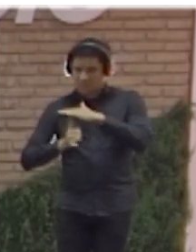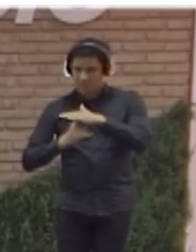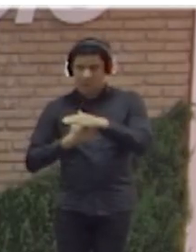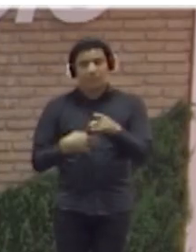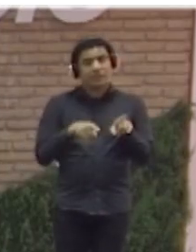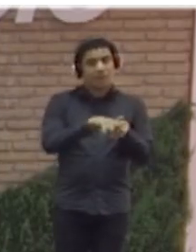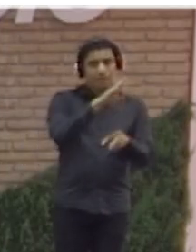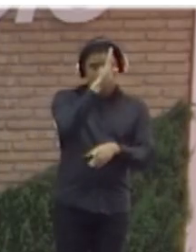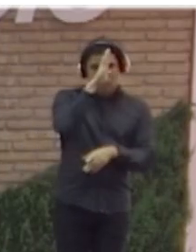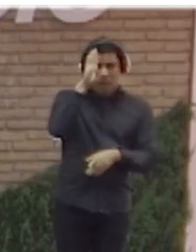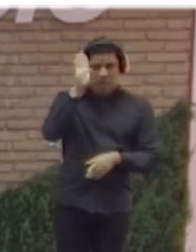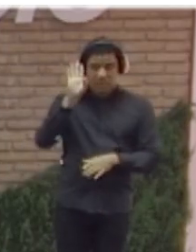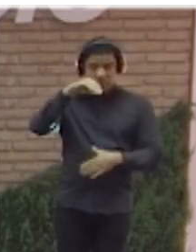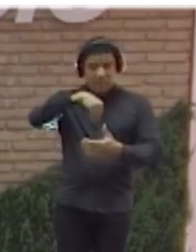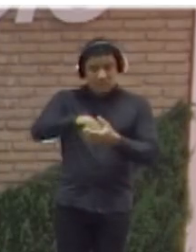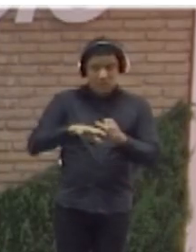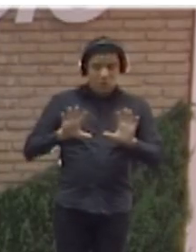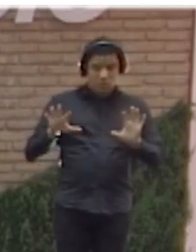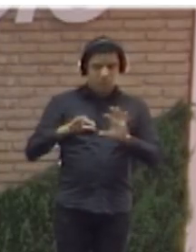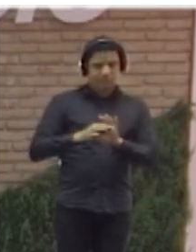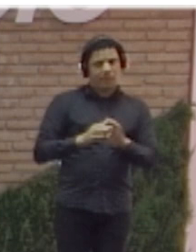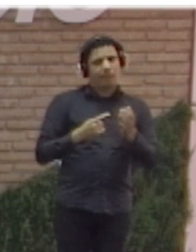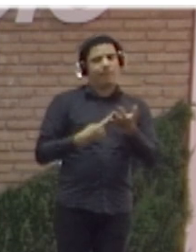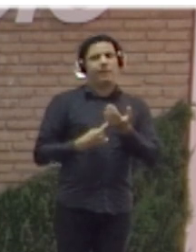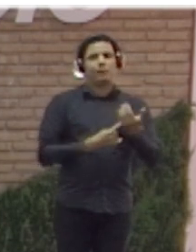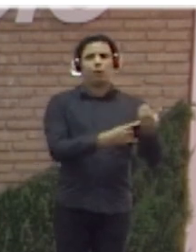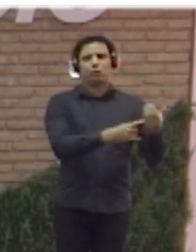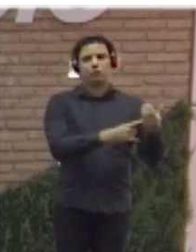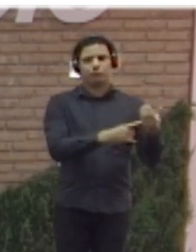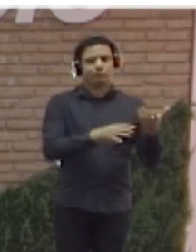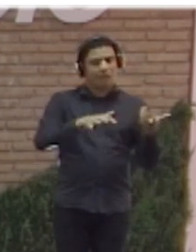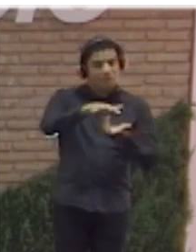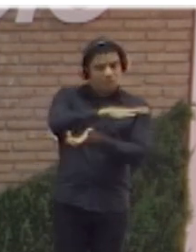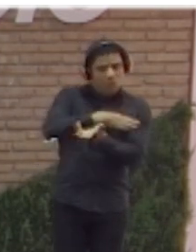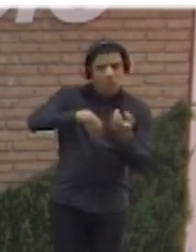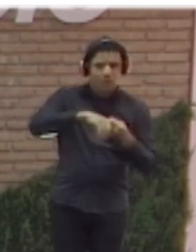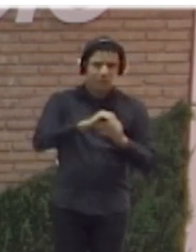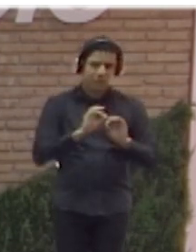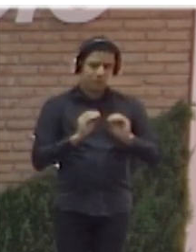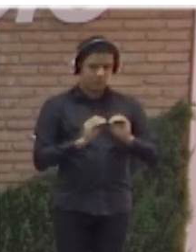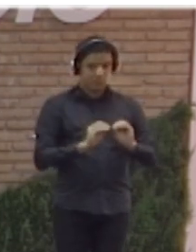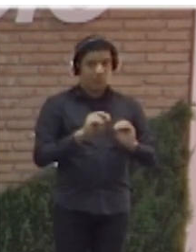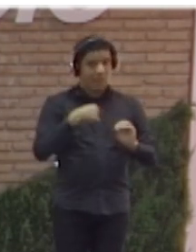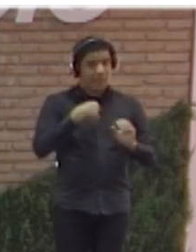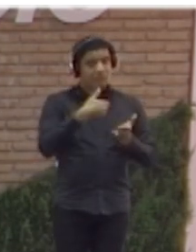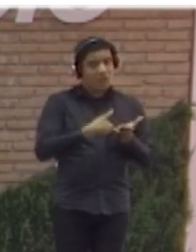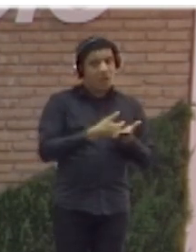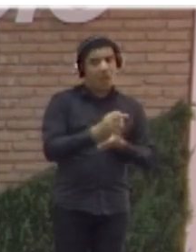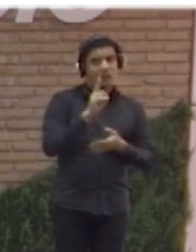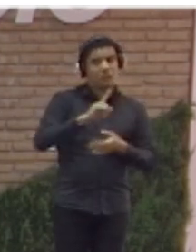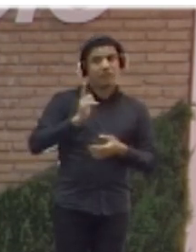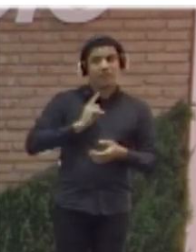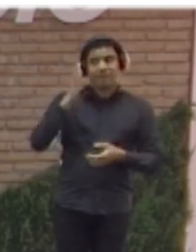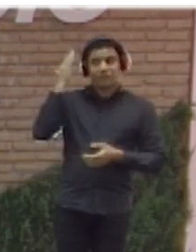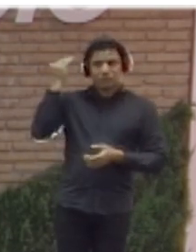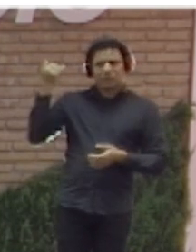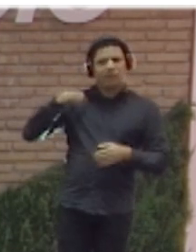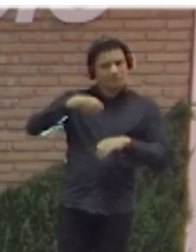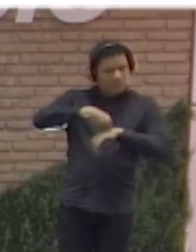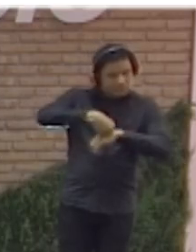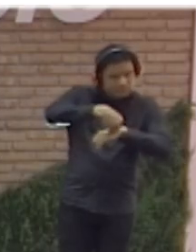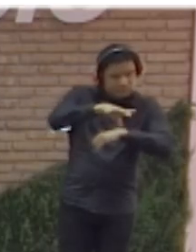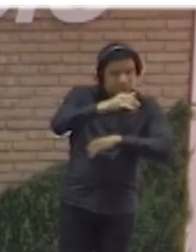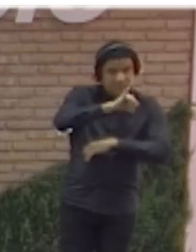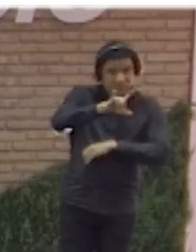academia para a implementação dessas novas tecnologias no seu trabalho diário. Essa é uma iniciativa que já teve muito sucesso e eu recomendo muito. Caso